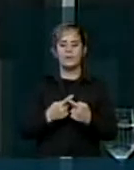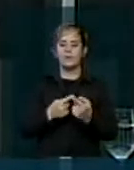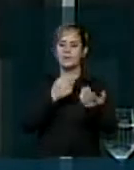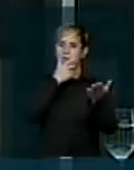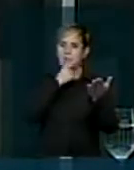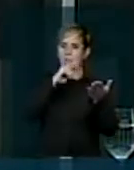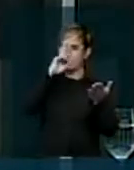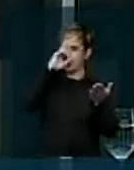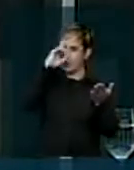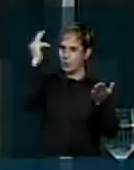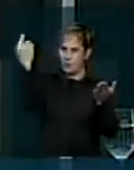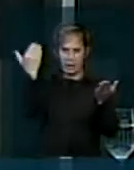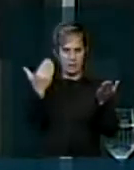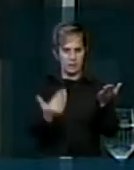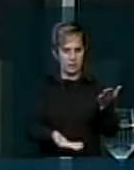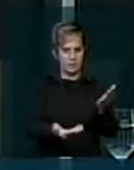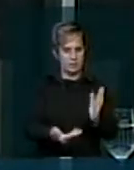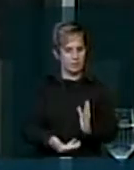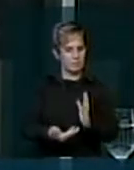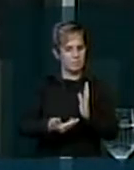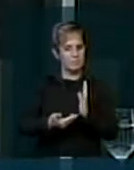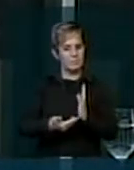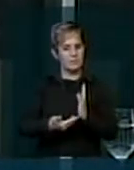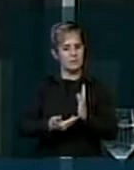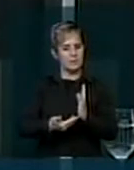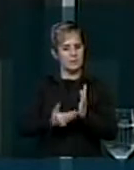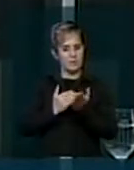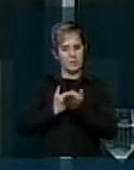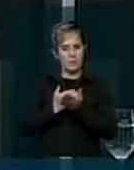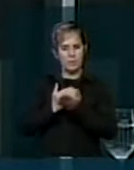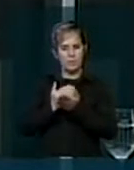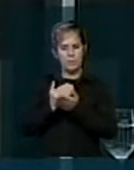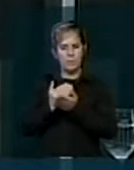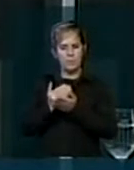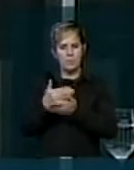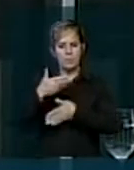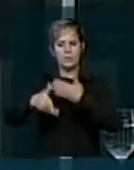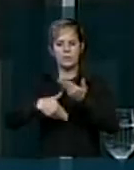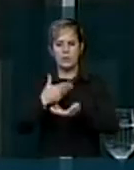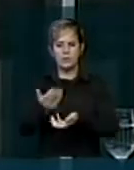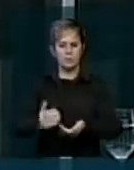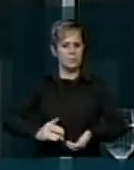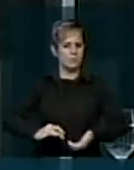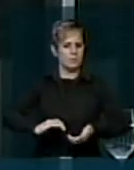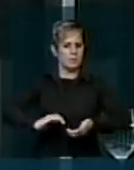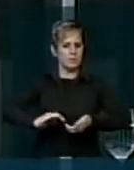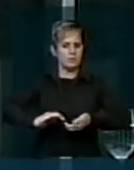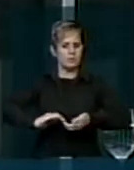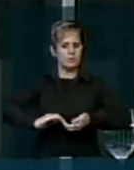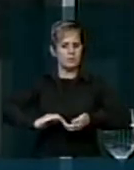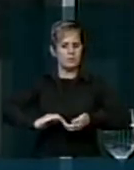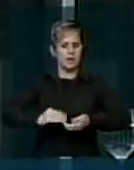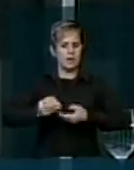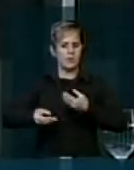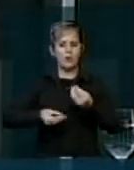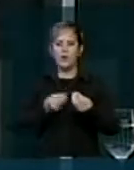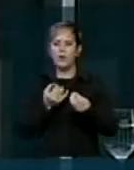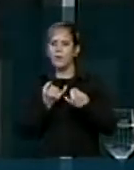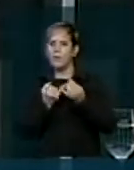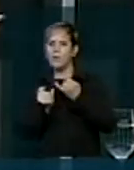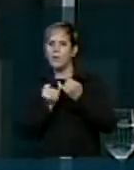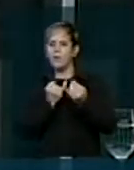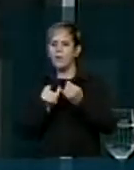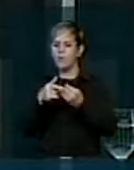aqui pisou nesta casa, iniciando e engalanando o Congresso Nacional com os seus trabalhos, a